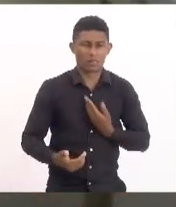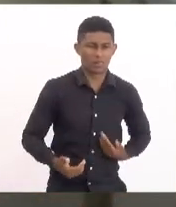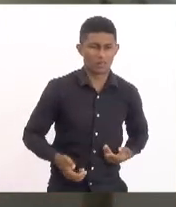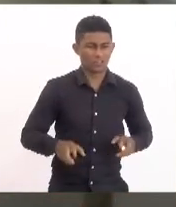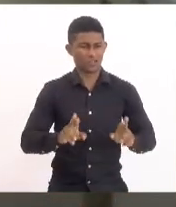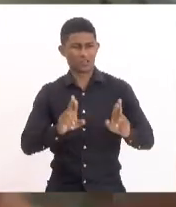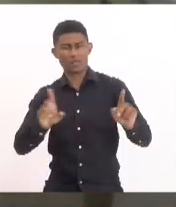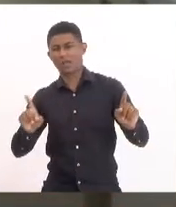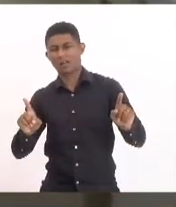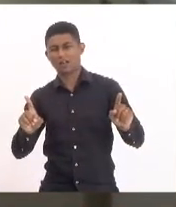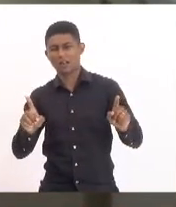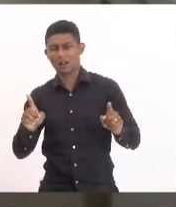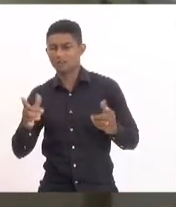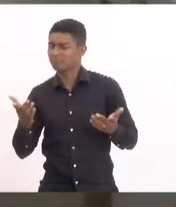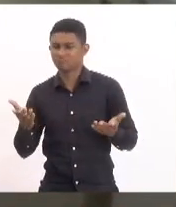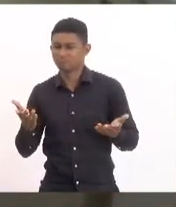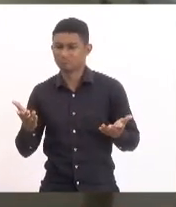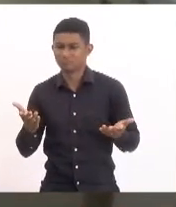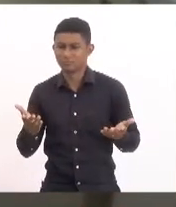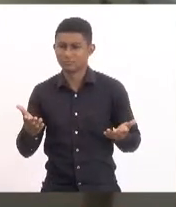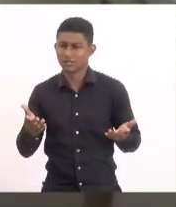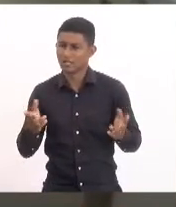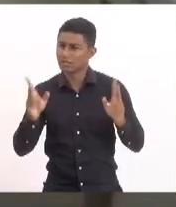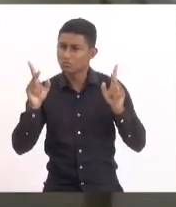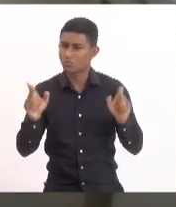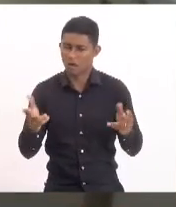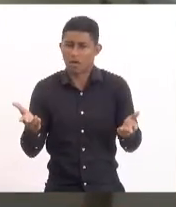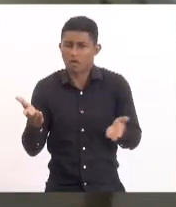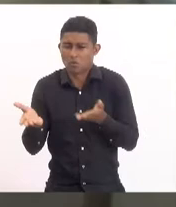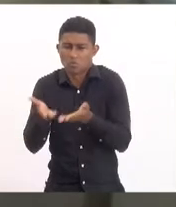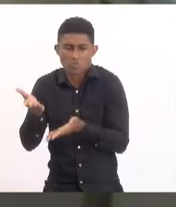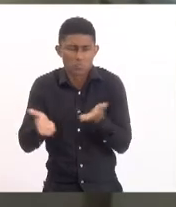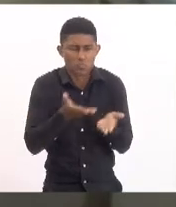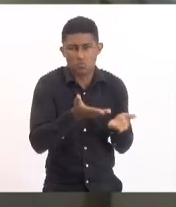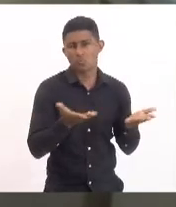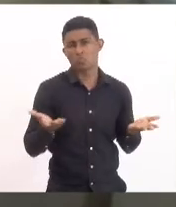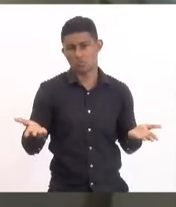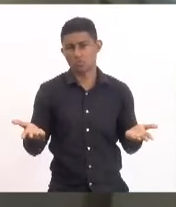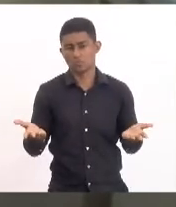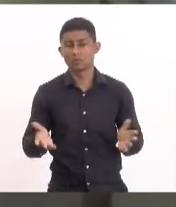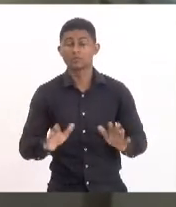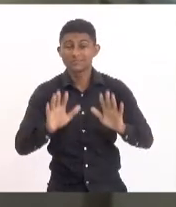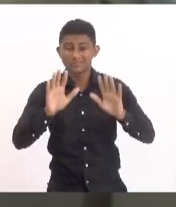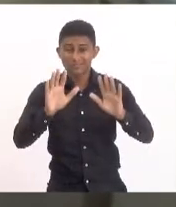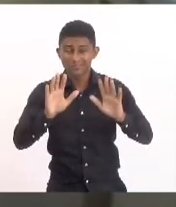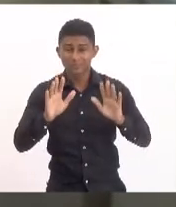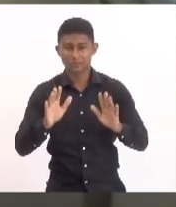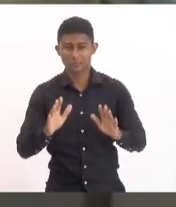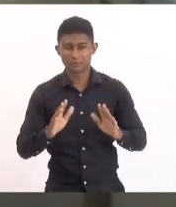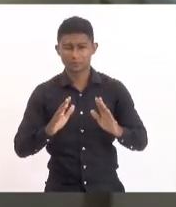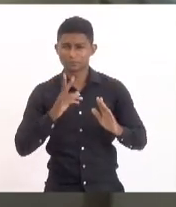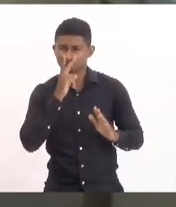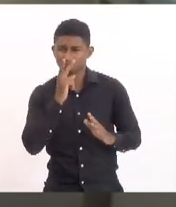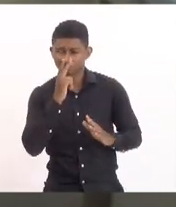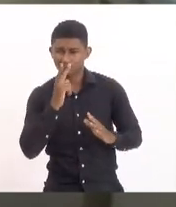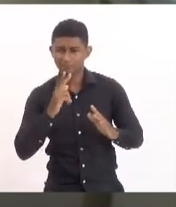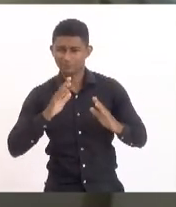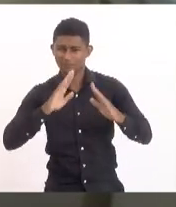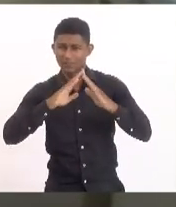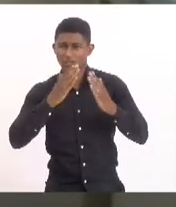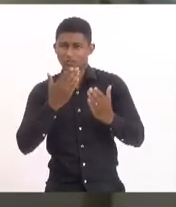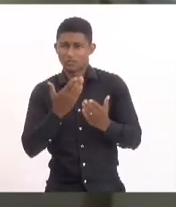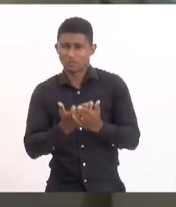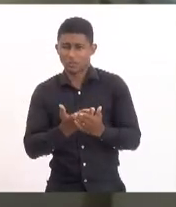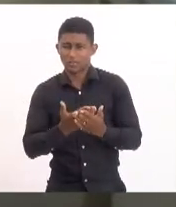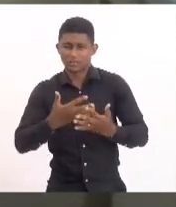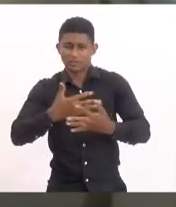Mas na rede de ensino do município da capital, as redes, os protocolos são definidos